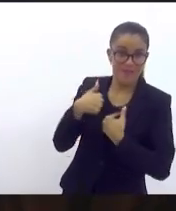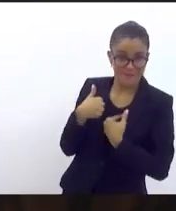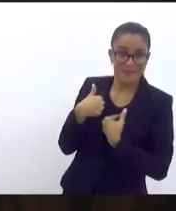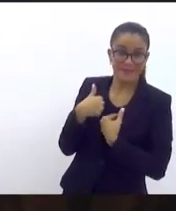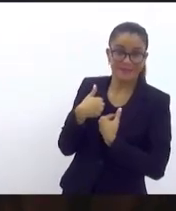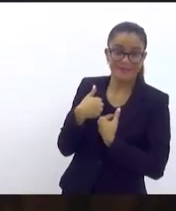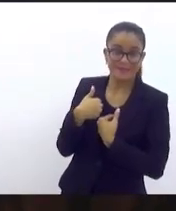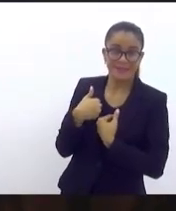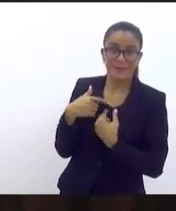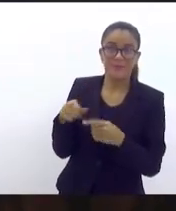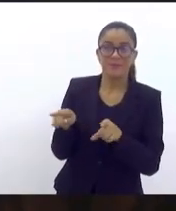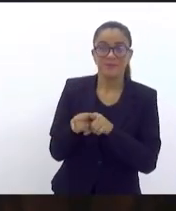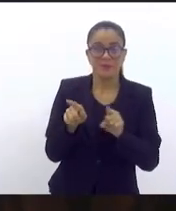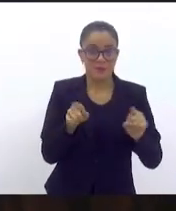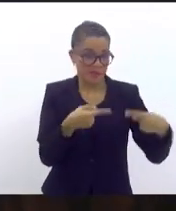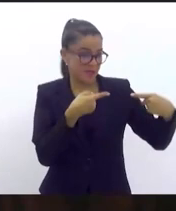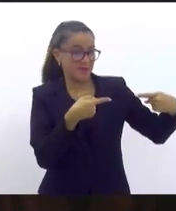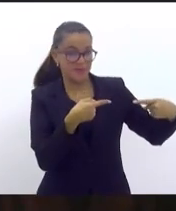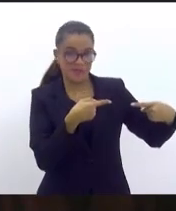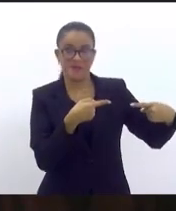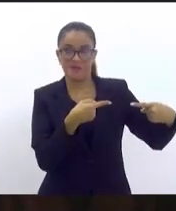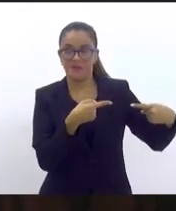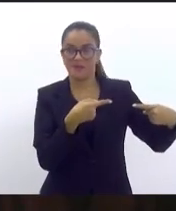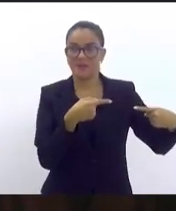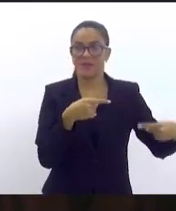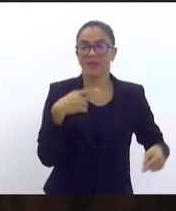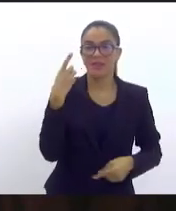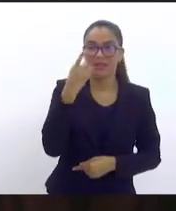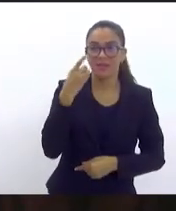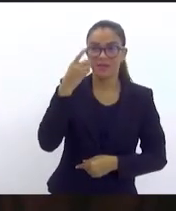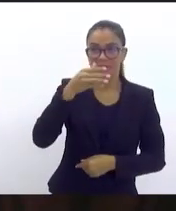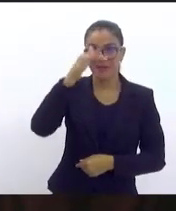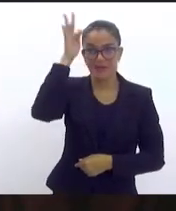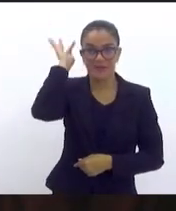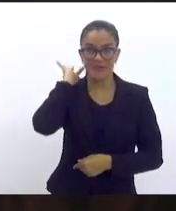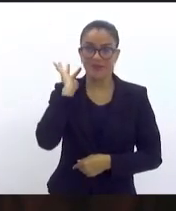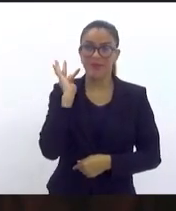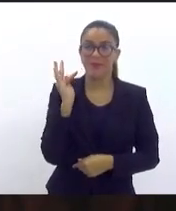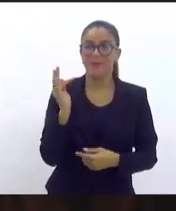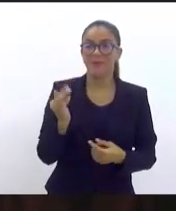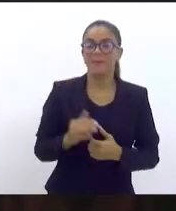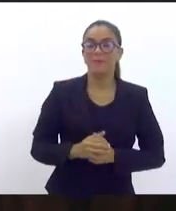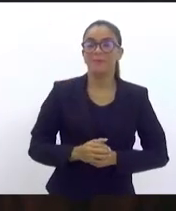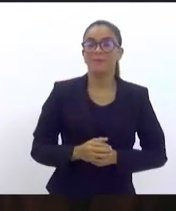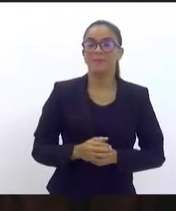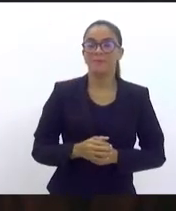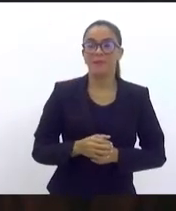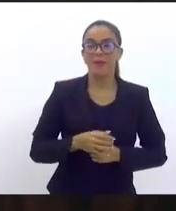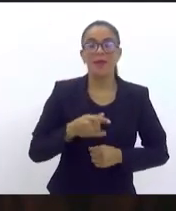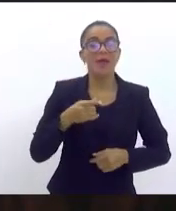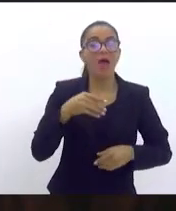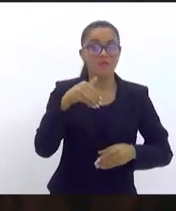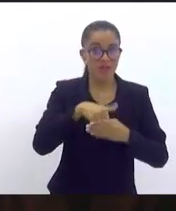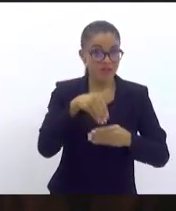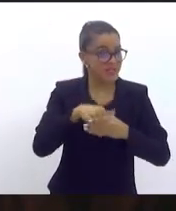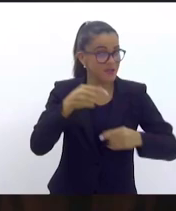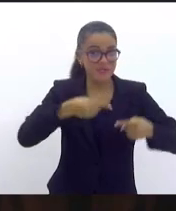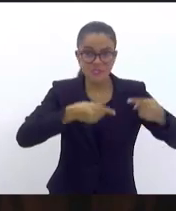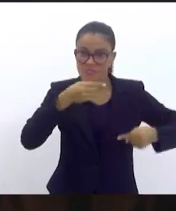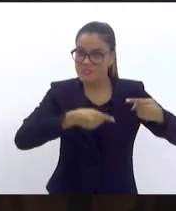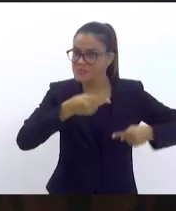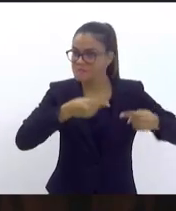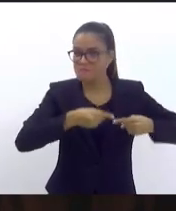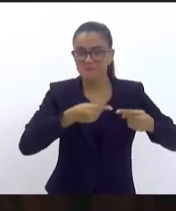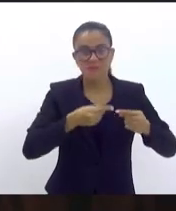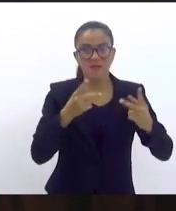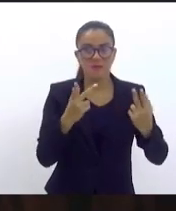meu concorrente aqui deputada nós chegamos nessa casa pela mesma disputa de votação mas eu